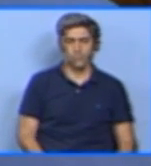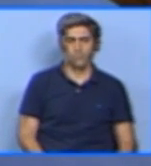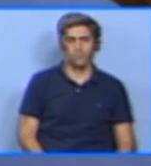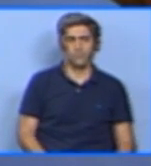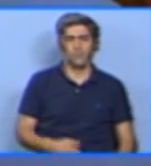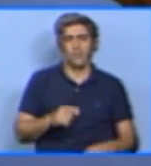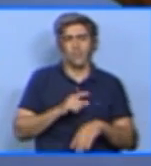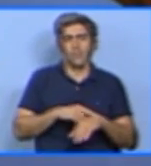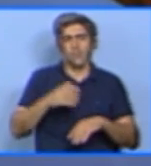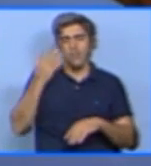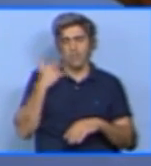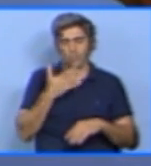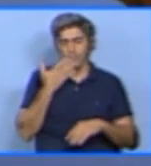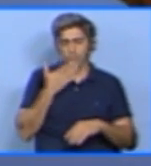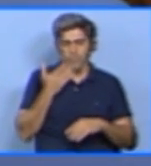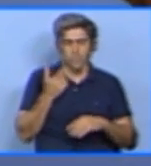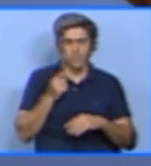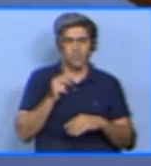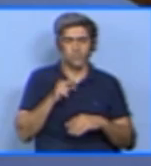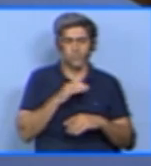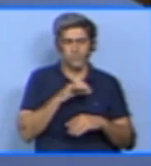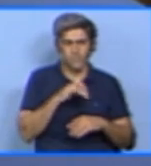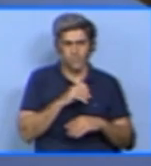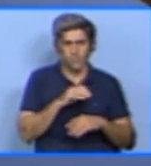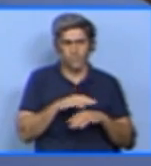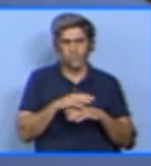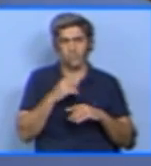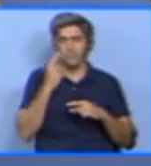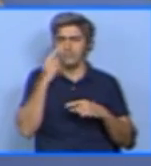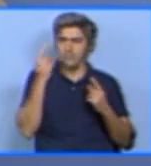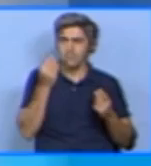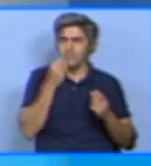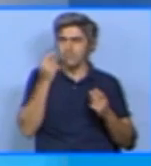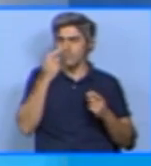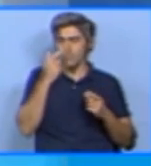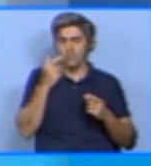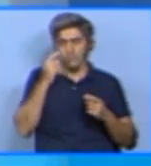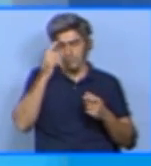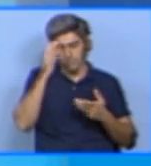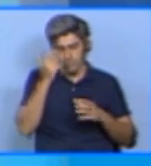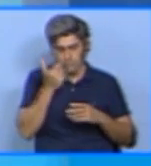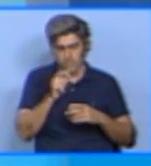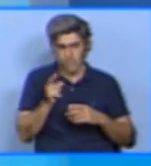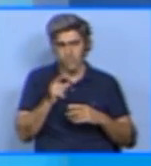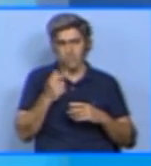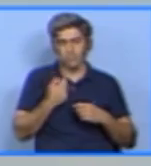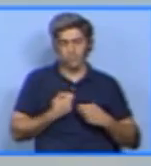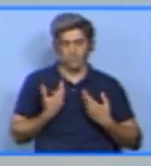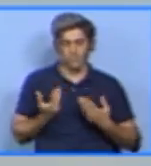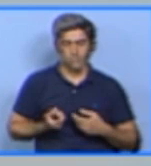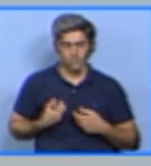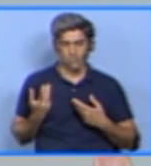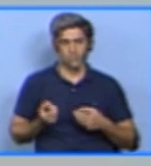de grandes exageros com exorcismos, por causa da espetacularidade, porque uma pessoa que está perturbada com coisas dessas tem